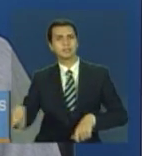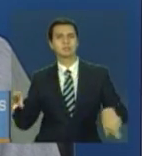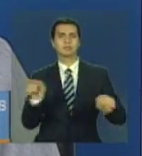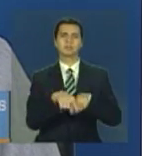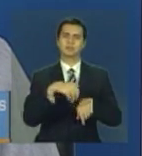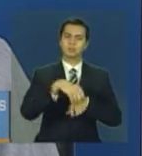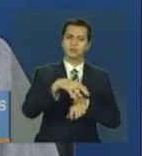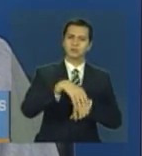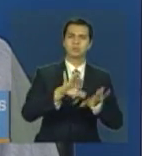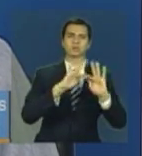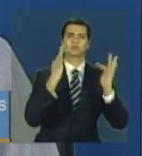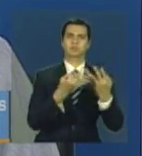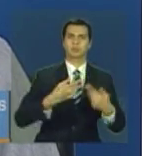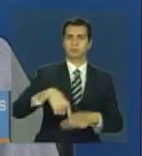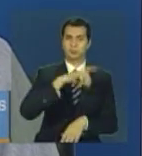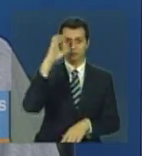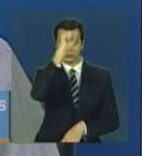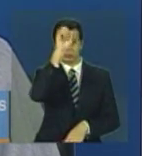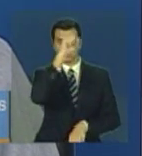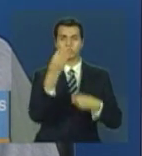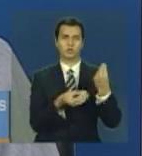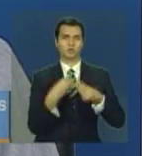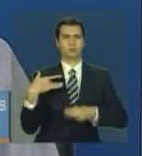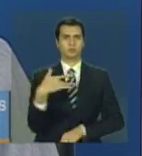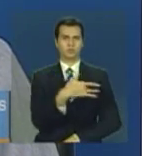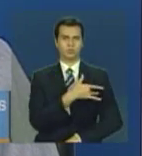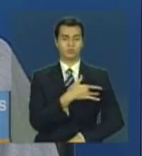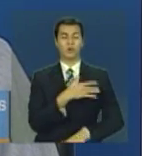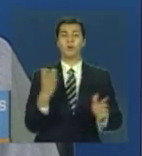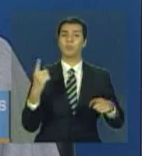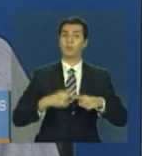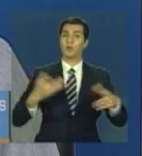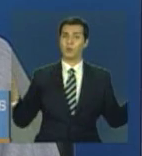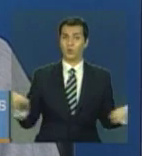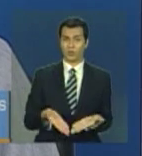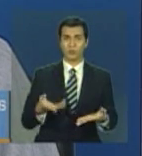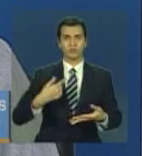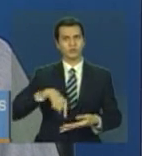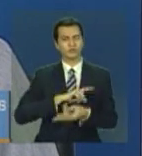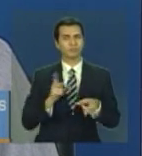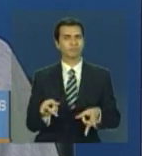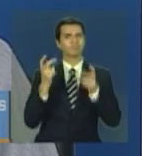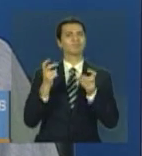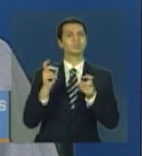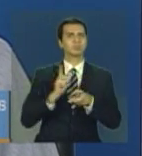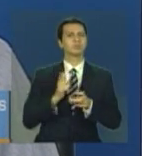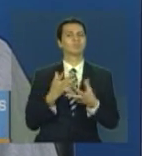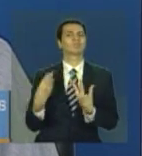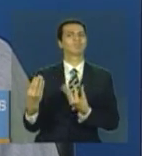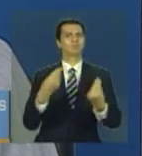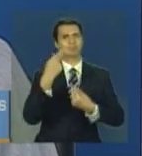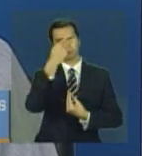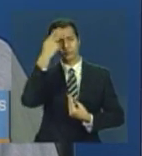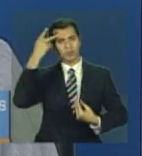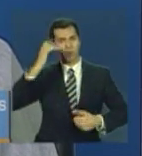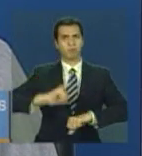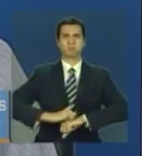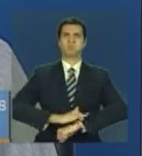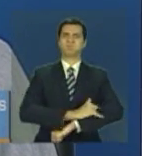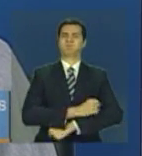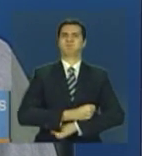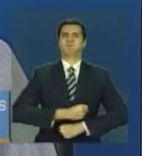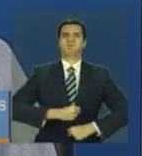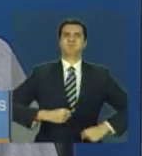independente da questão da renda, um crescimento do sobrepeso, né, e da obesidade por conta de uma